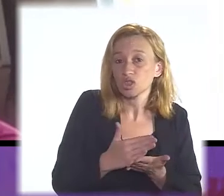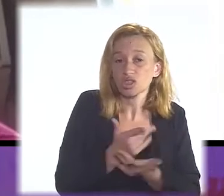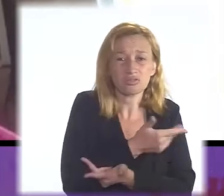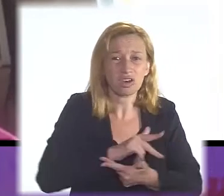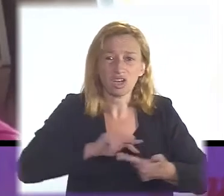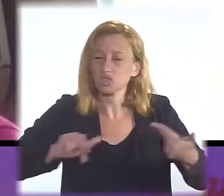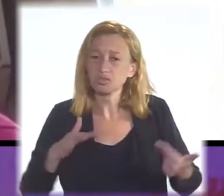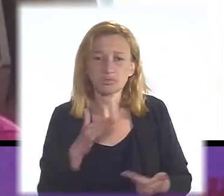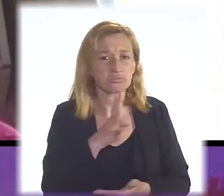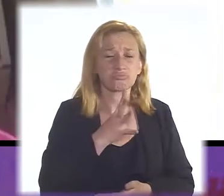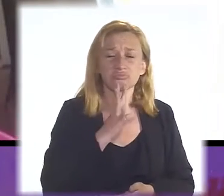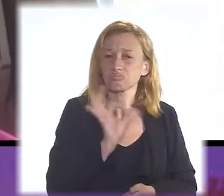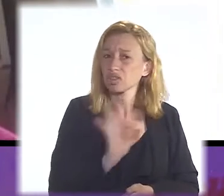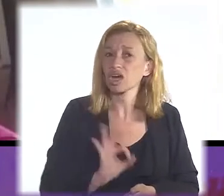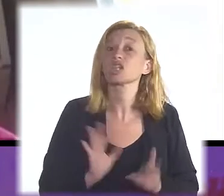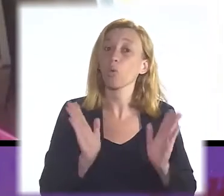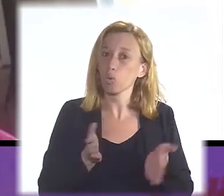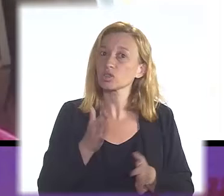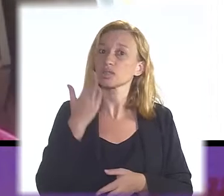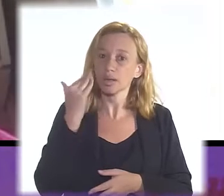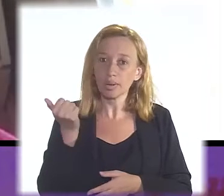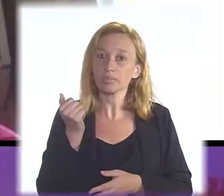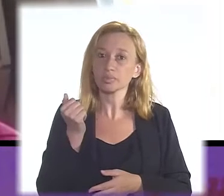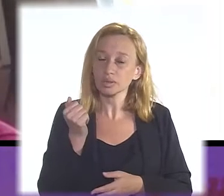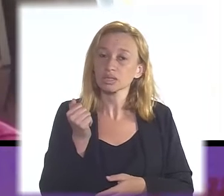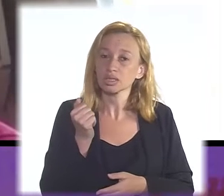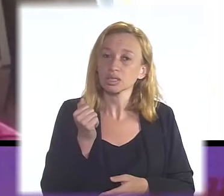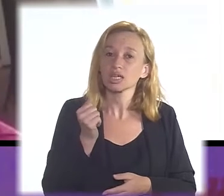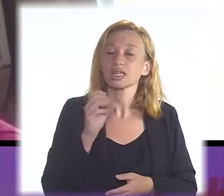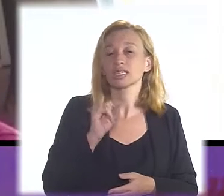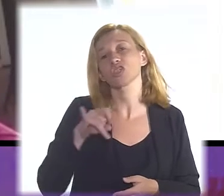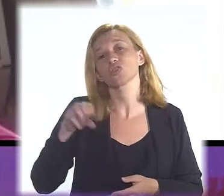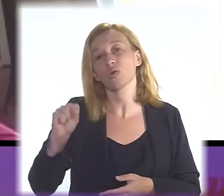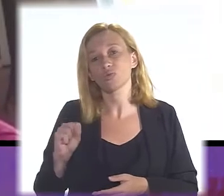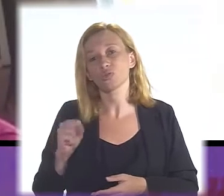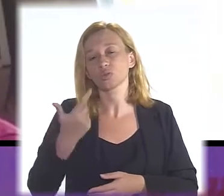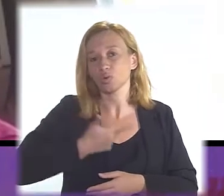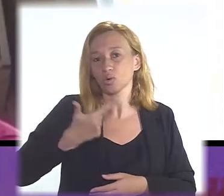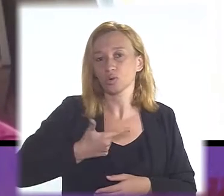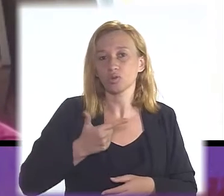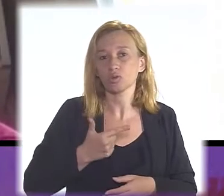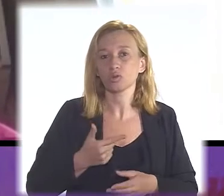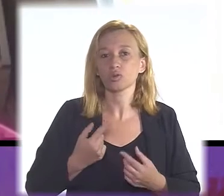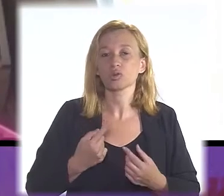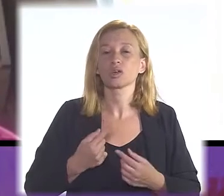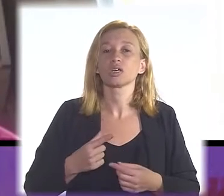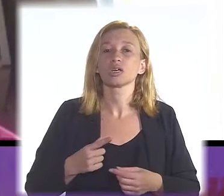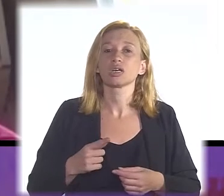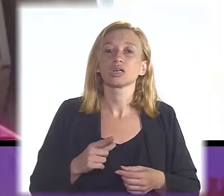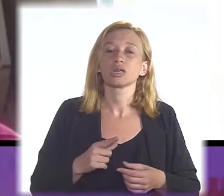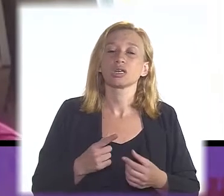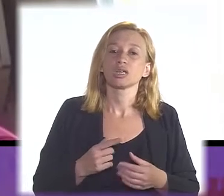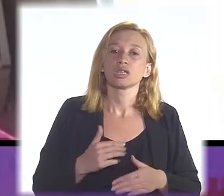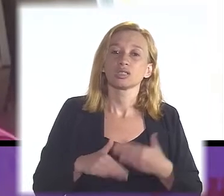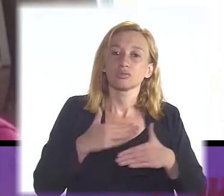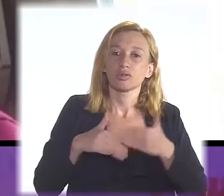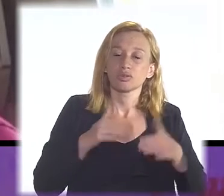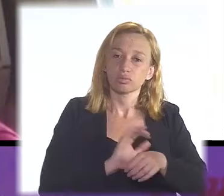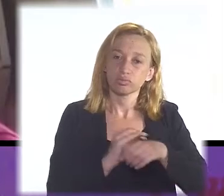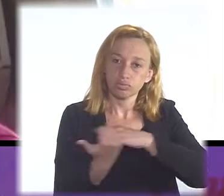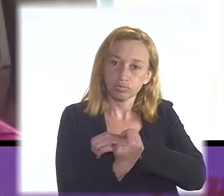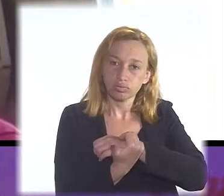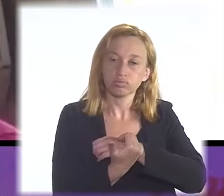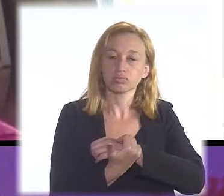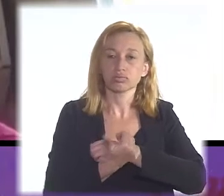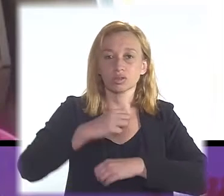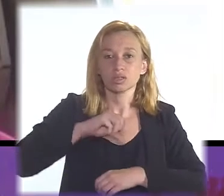uma série de coisas, é óbvio, que hoje a gente sabe. A SARS-CoV-2, que provoca a Covid-19, é uma doença que evolui em 4